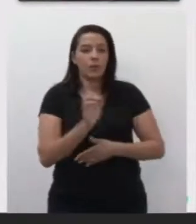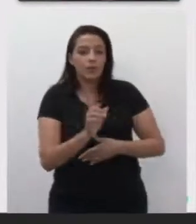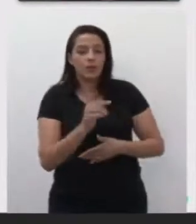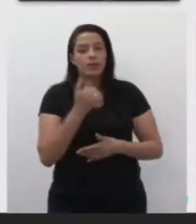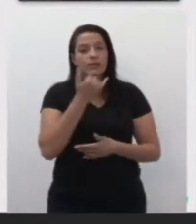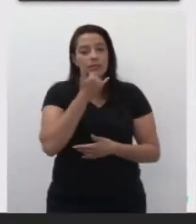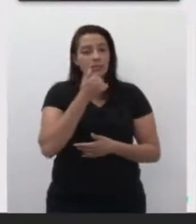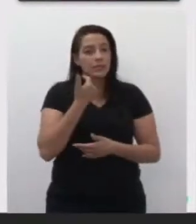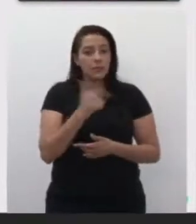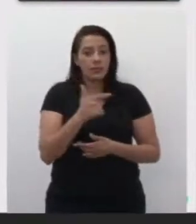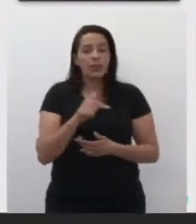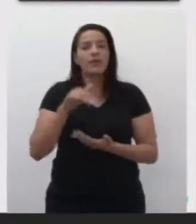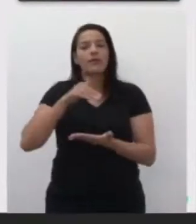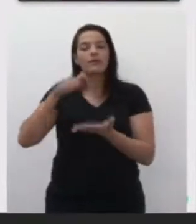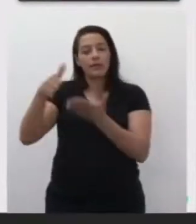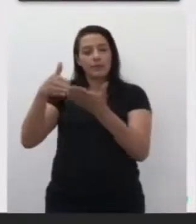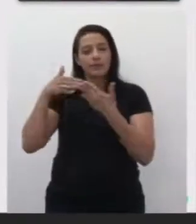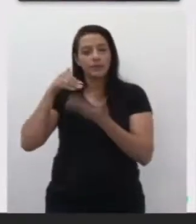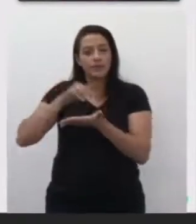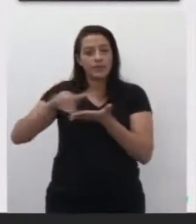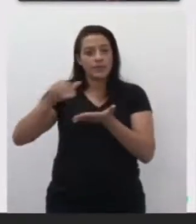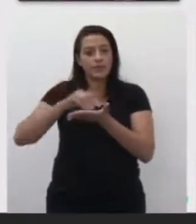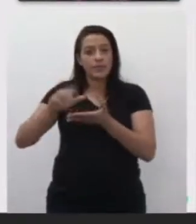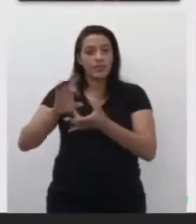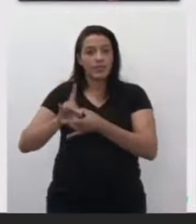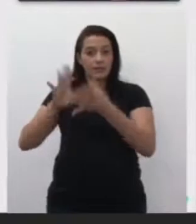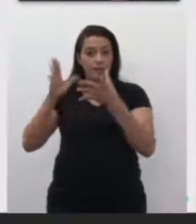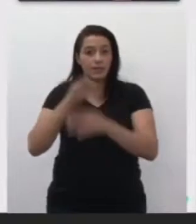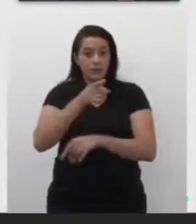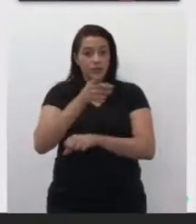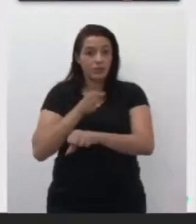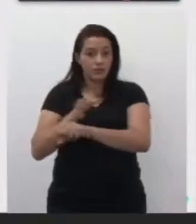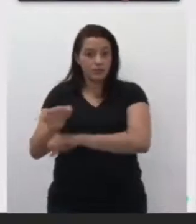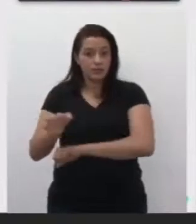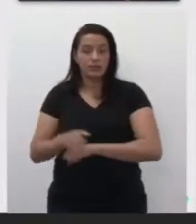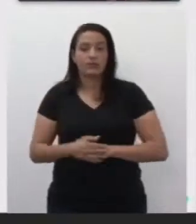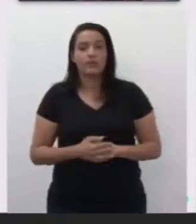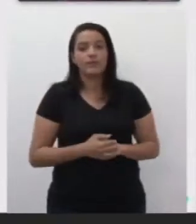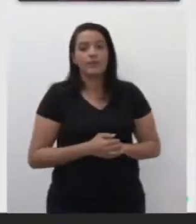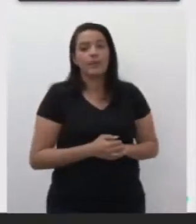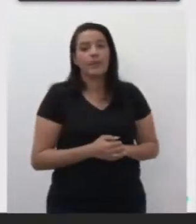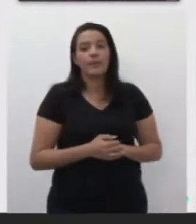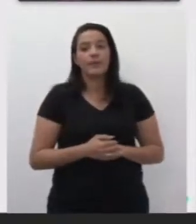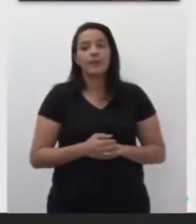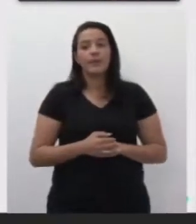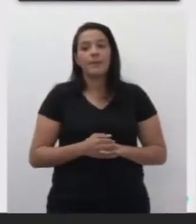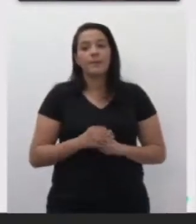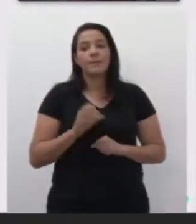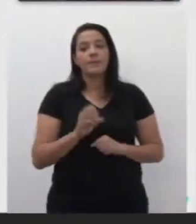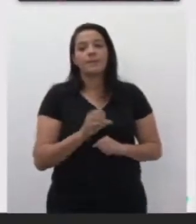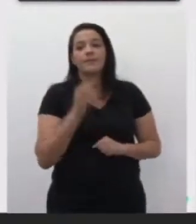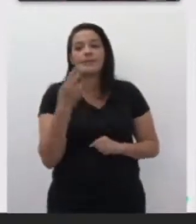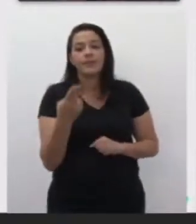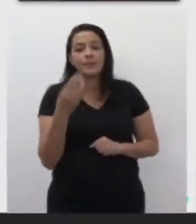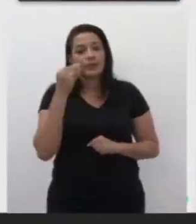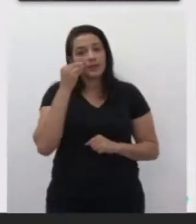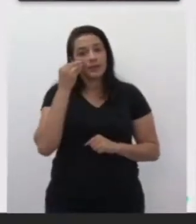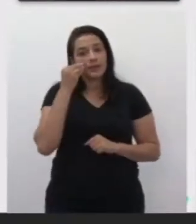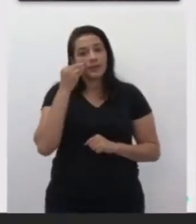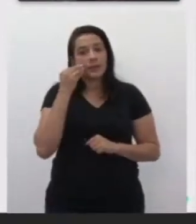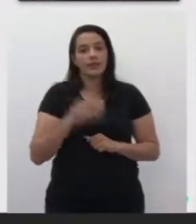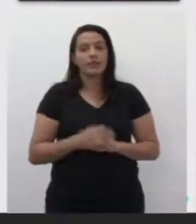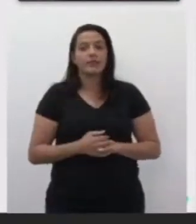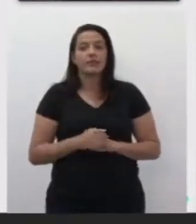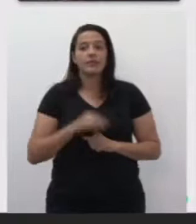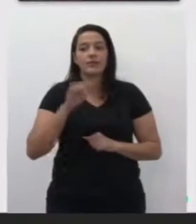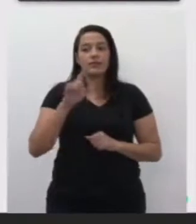e vai pedir para liberar o seu acesso, tá? Então, de novo, entra no site do Descomplica ou quer fazer mais fácil ainda, vai no